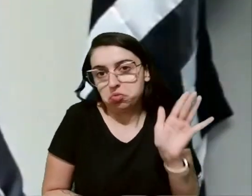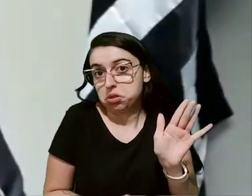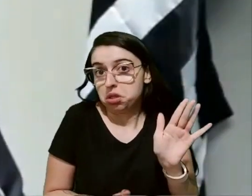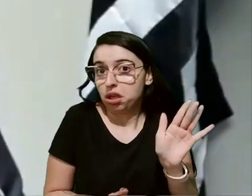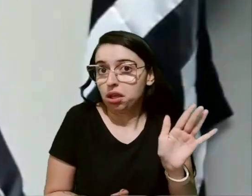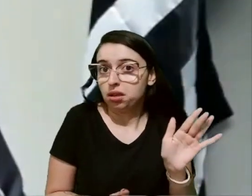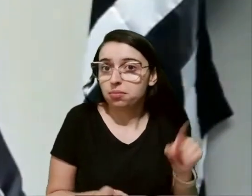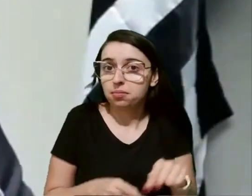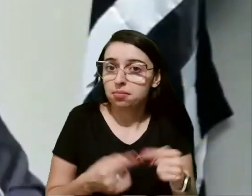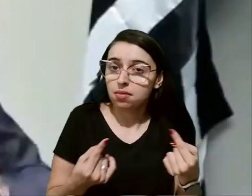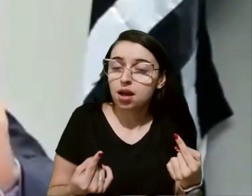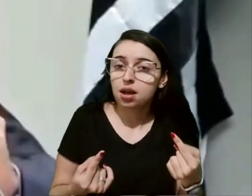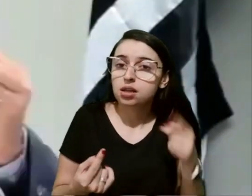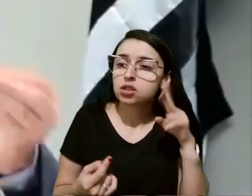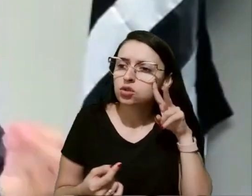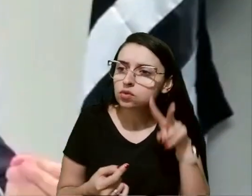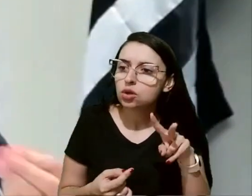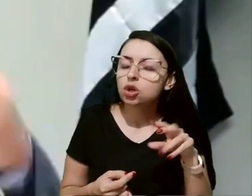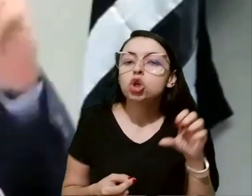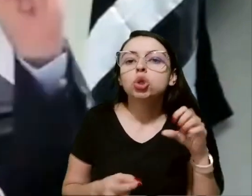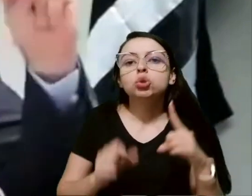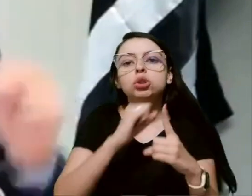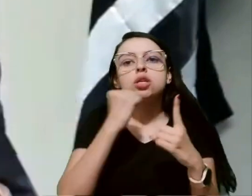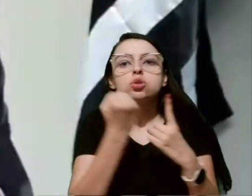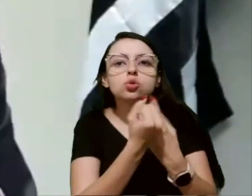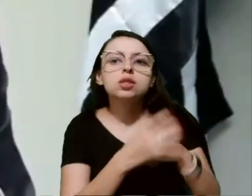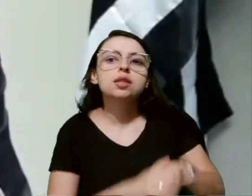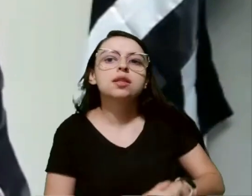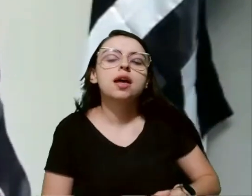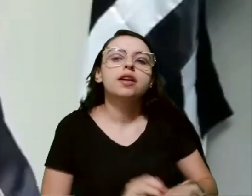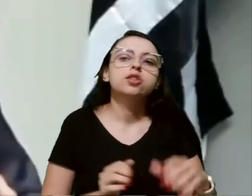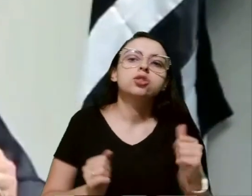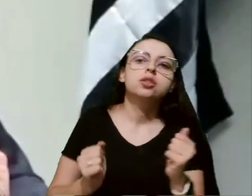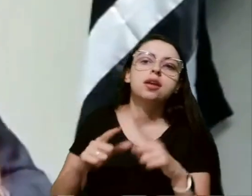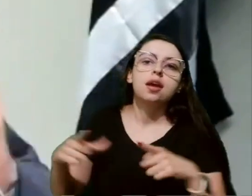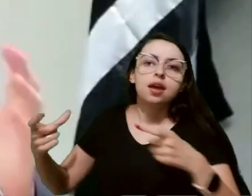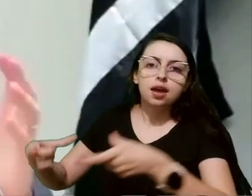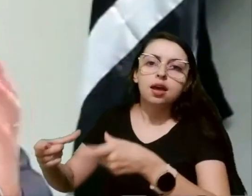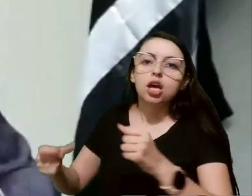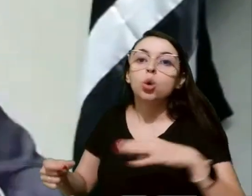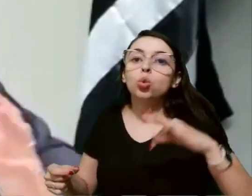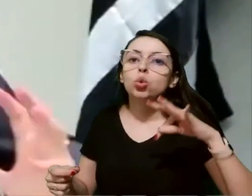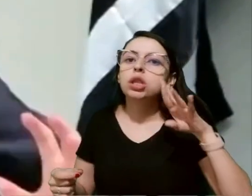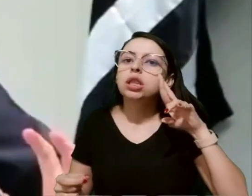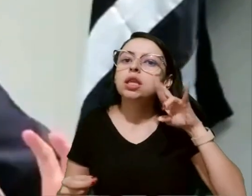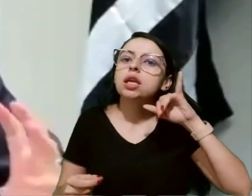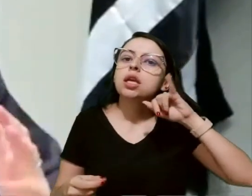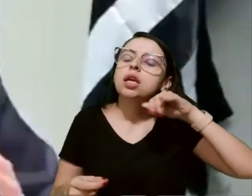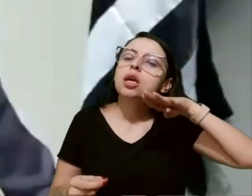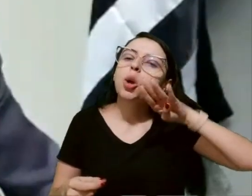condenar ou absolver. Agora, do ponto de vista social da Câmara, né, ou do tribunal, você tem uma